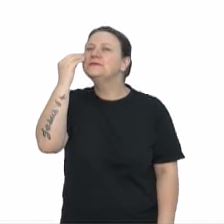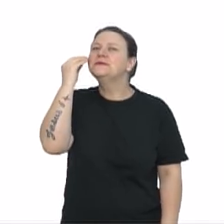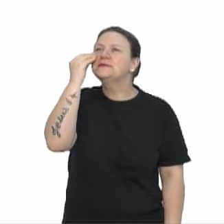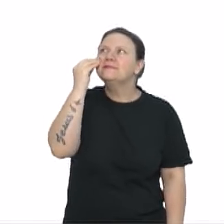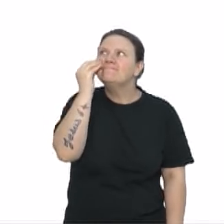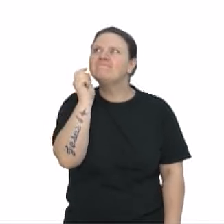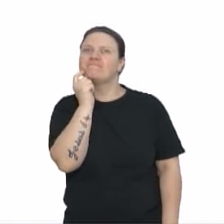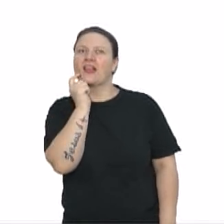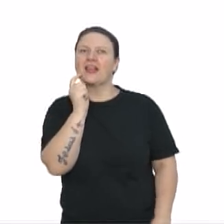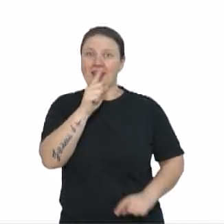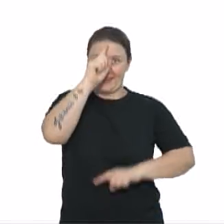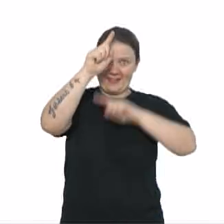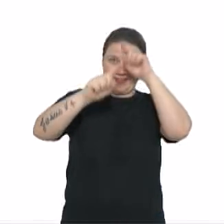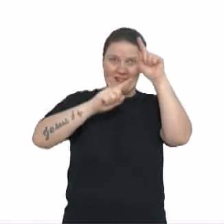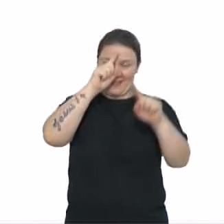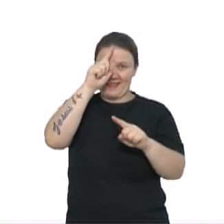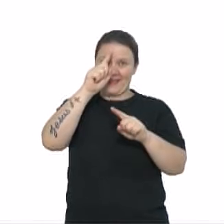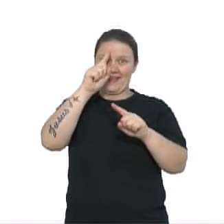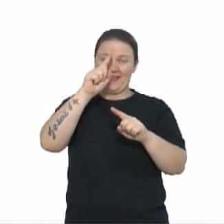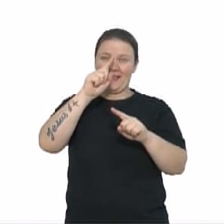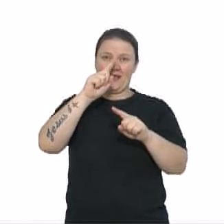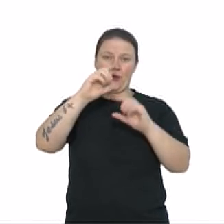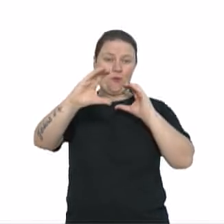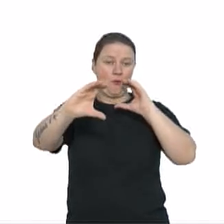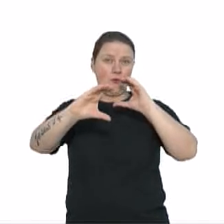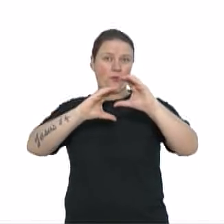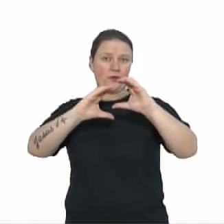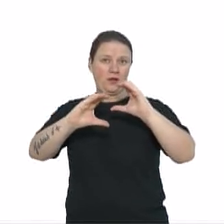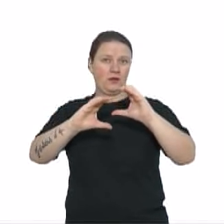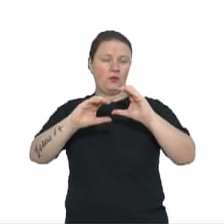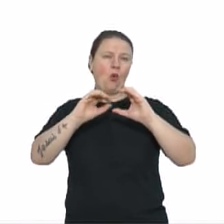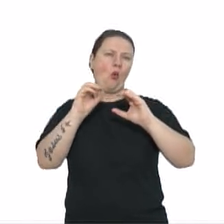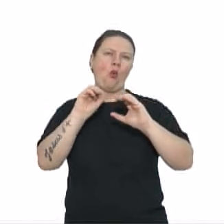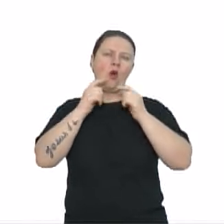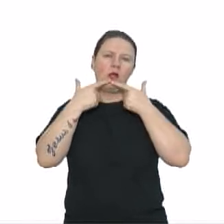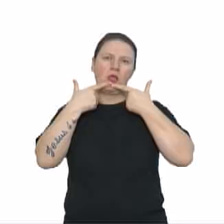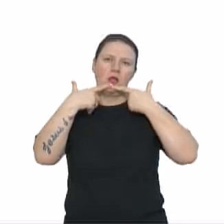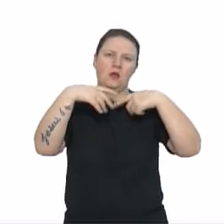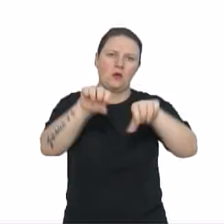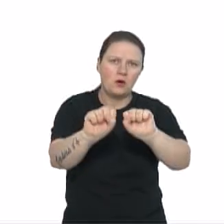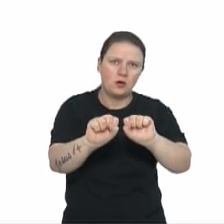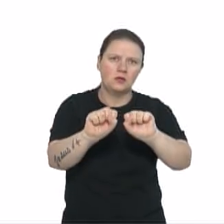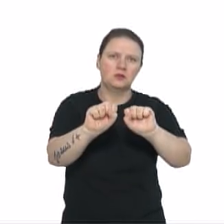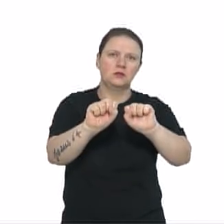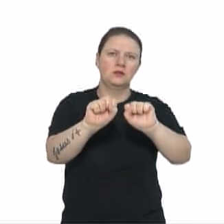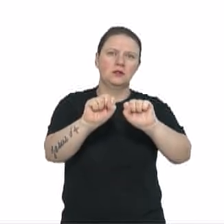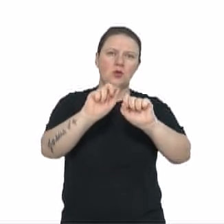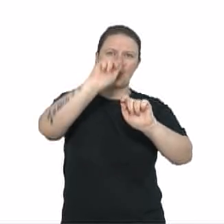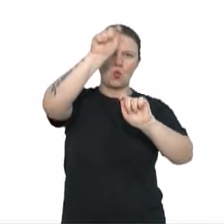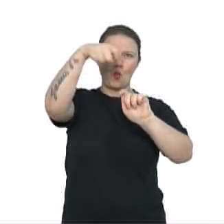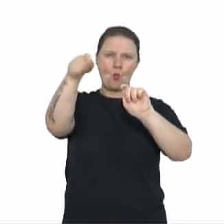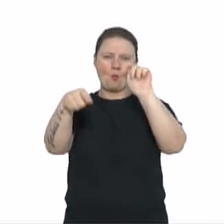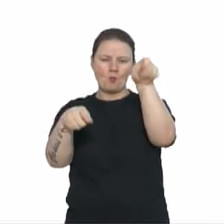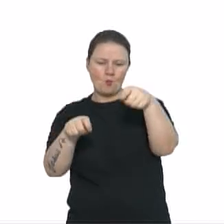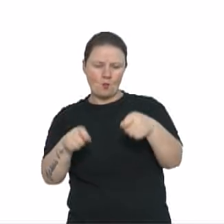vários gestos na linguagem não verbal para expressar alguma